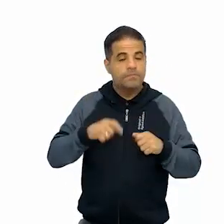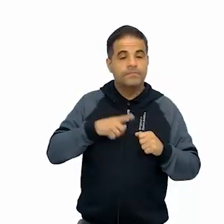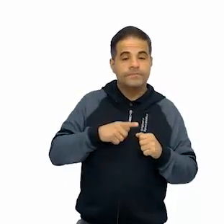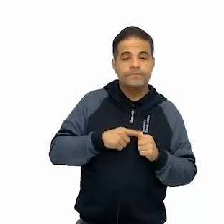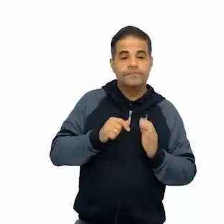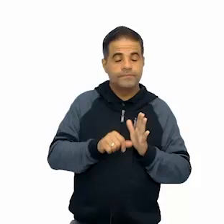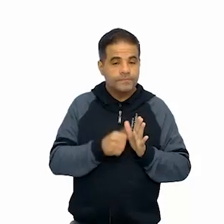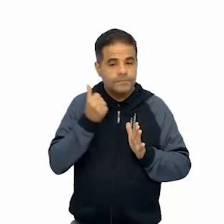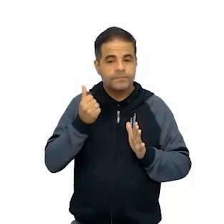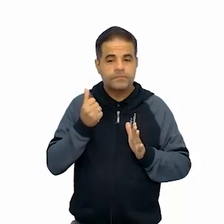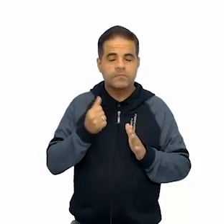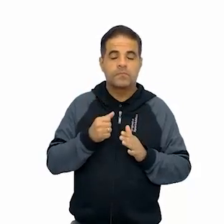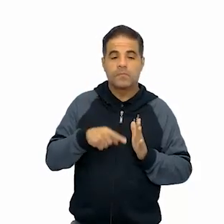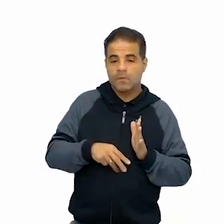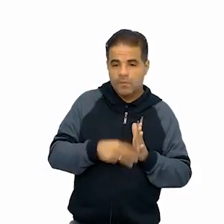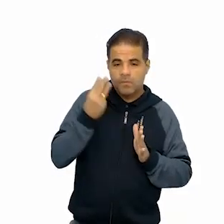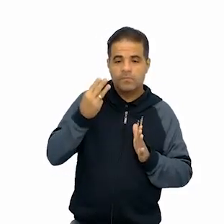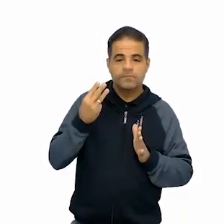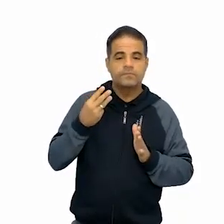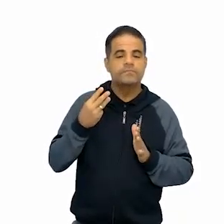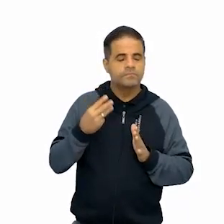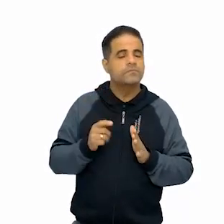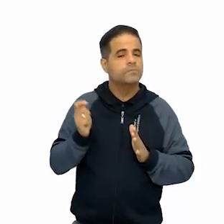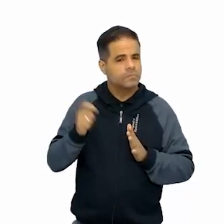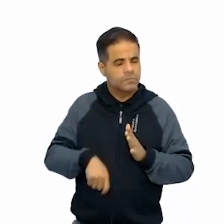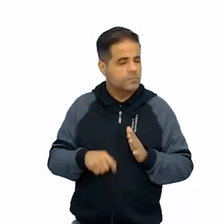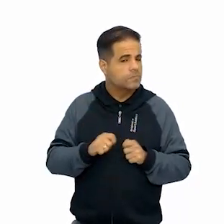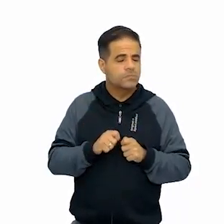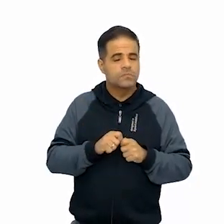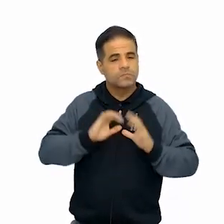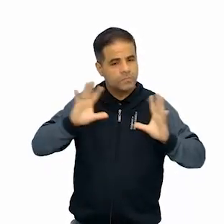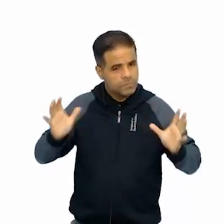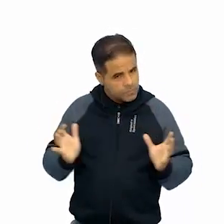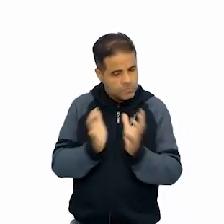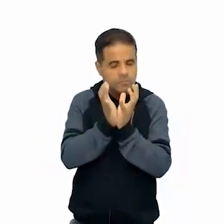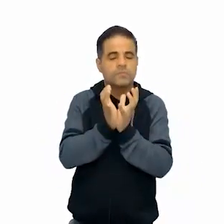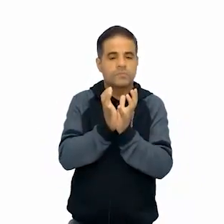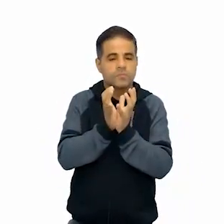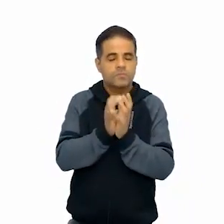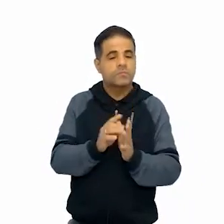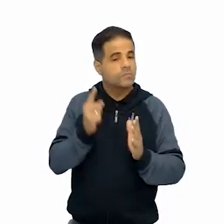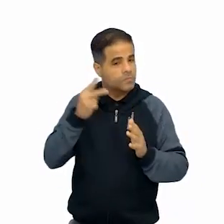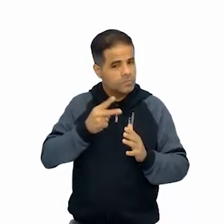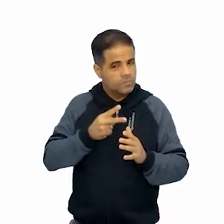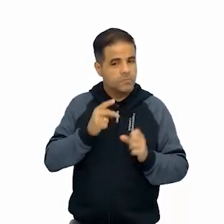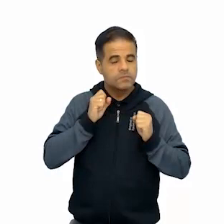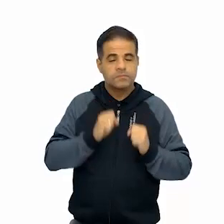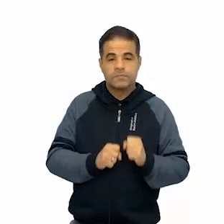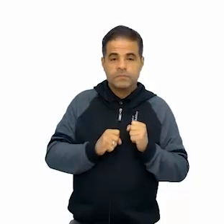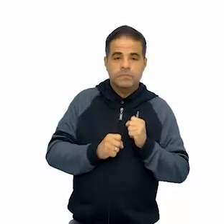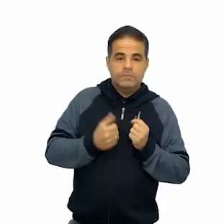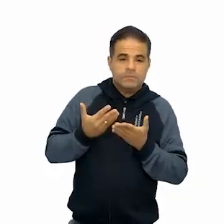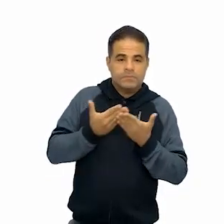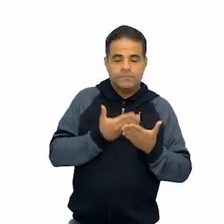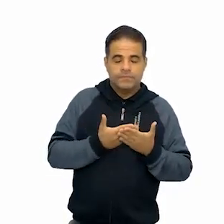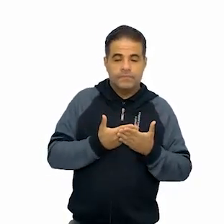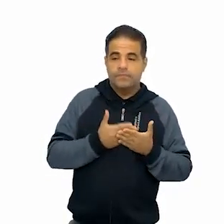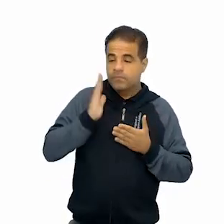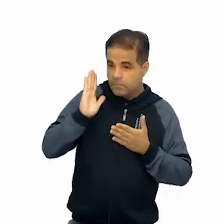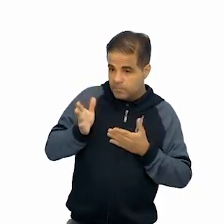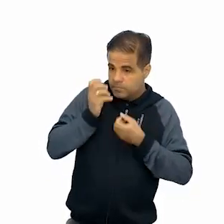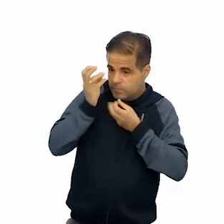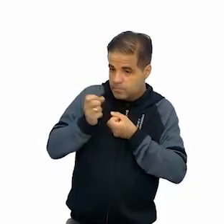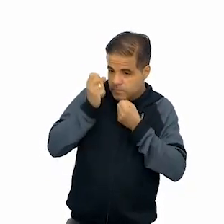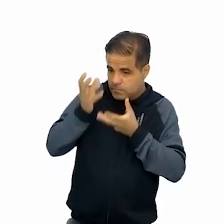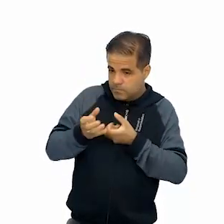o primeiro e terceiro excerto sejam feitos coletivamente. O segundo pode ser feito pelo estudante, uma vez que as